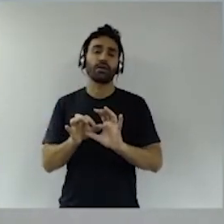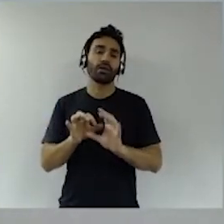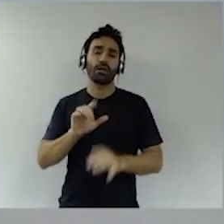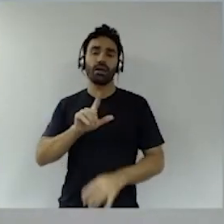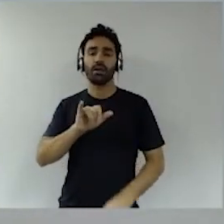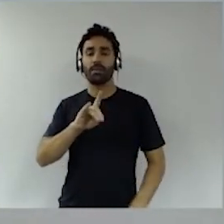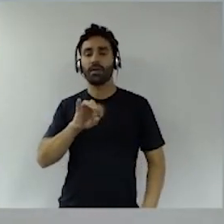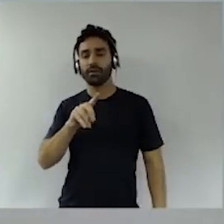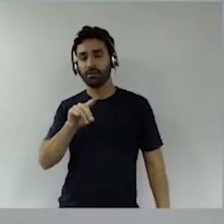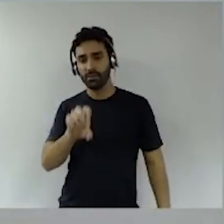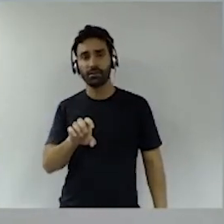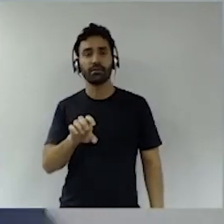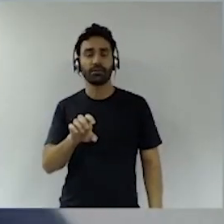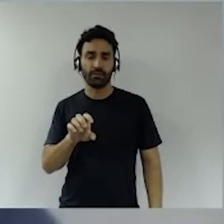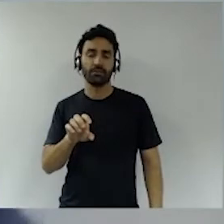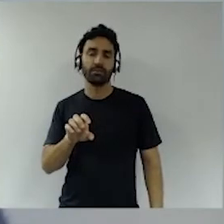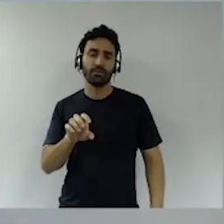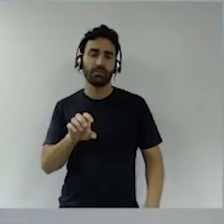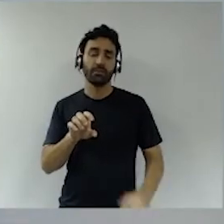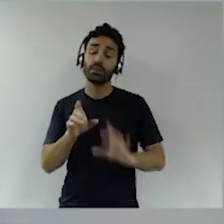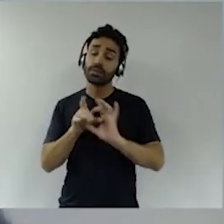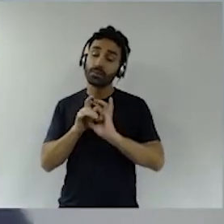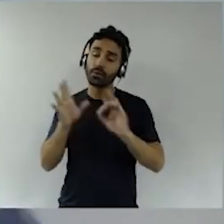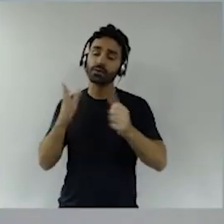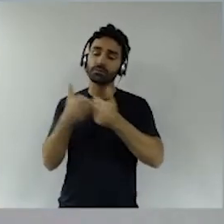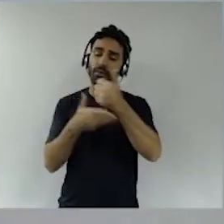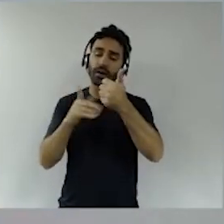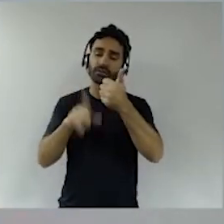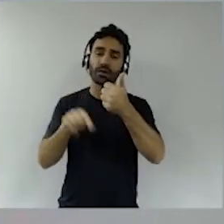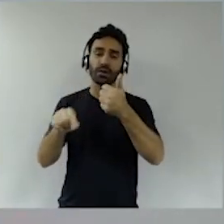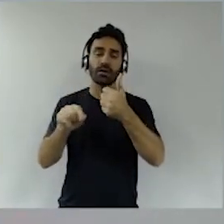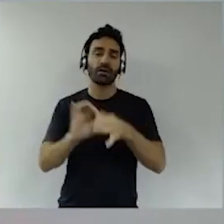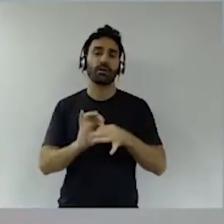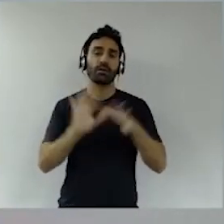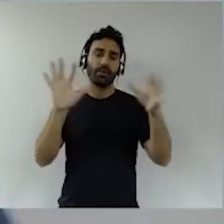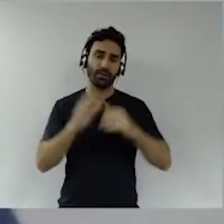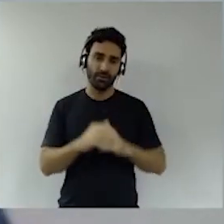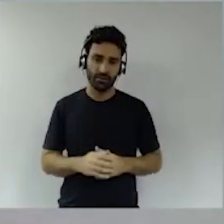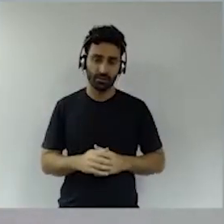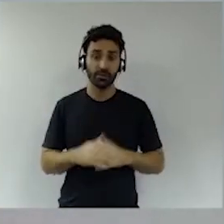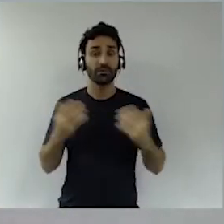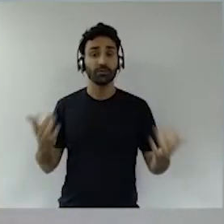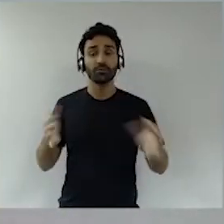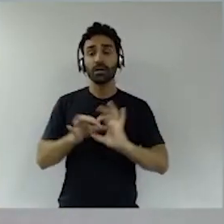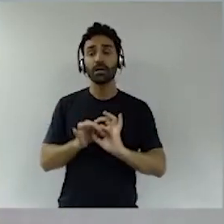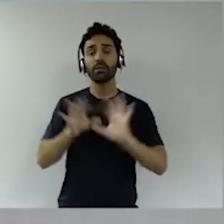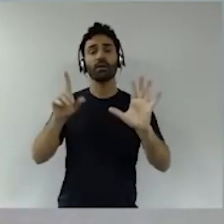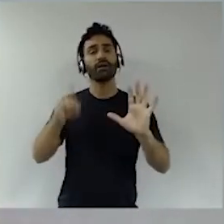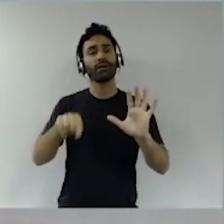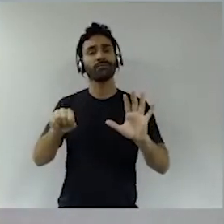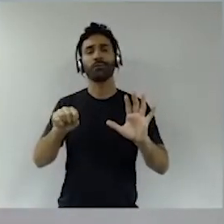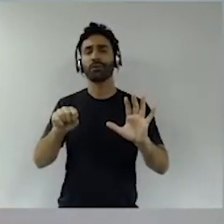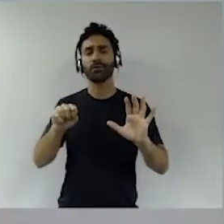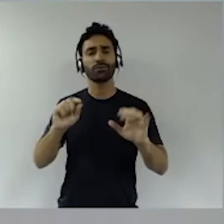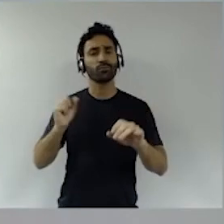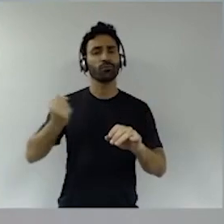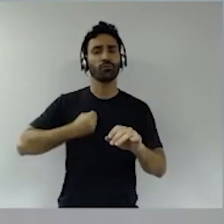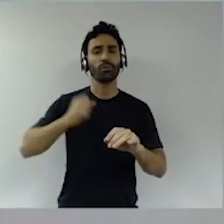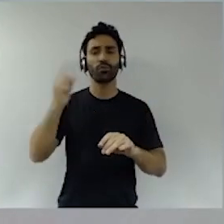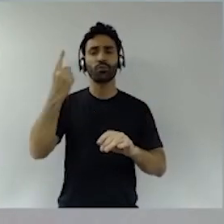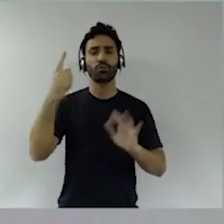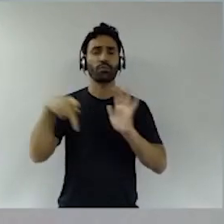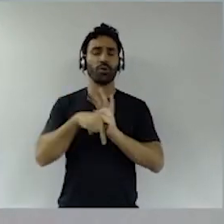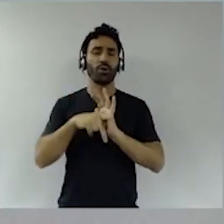Na democracia, a essência é a liberdade. E a liberdade é a bandeira número 1 da